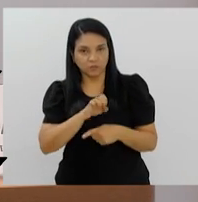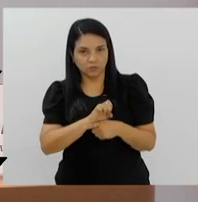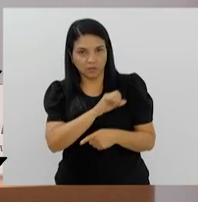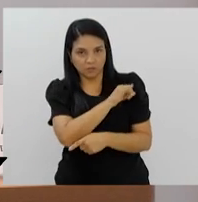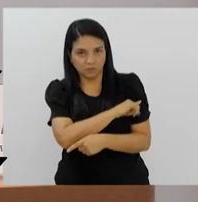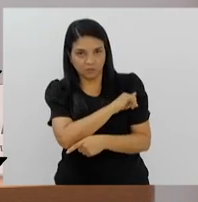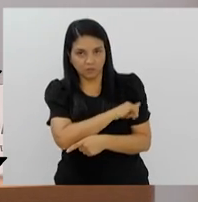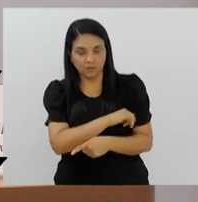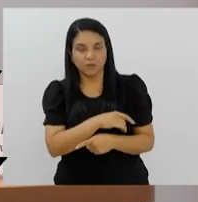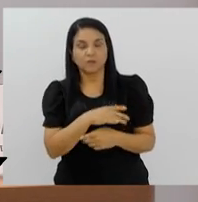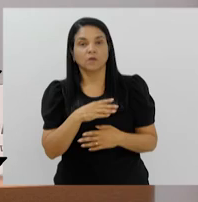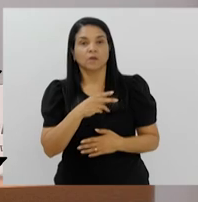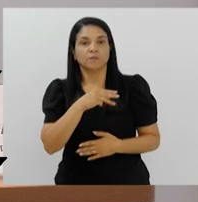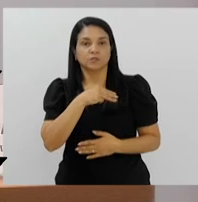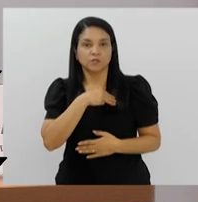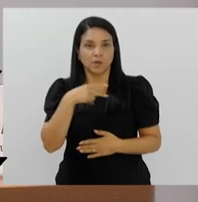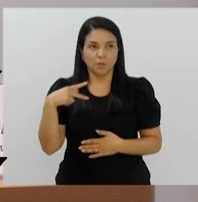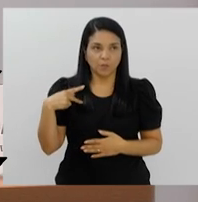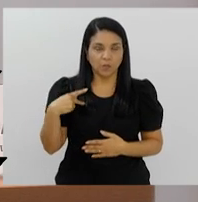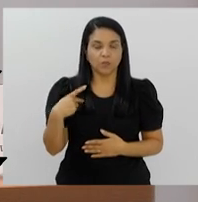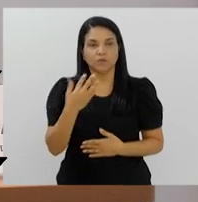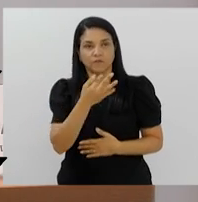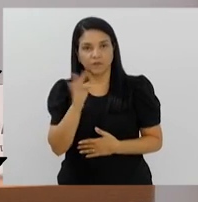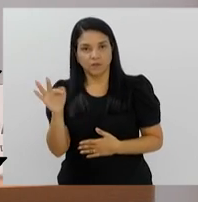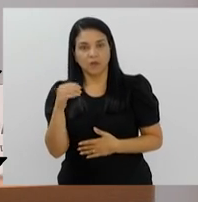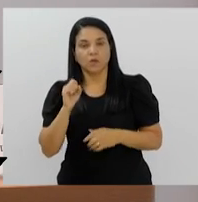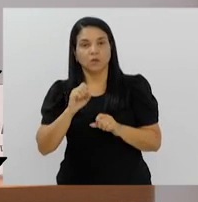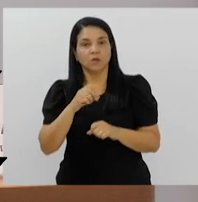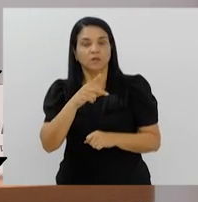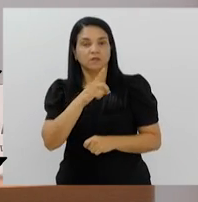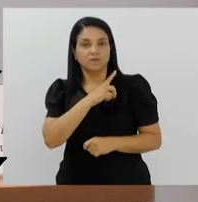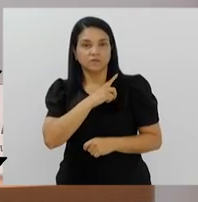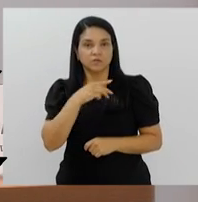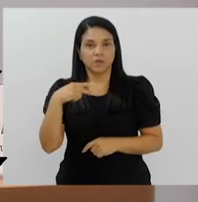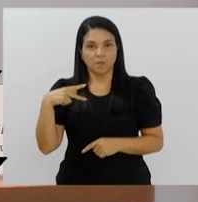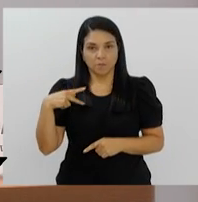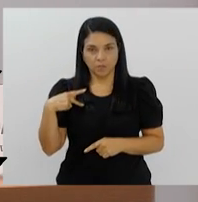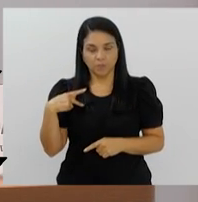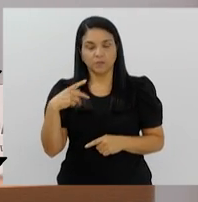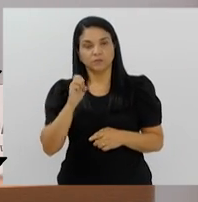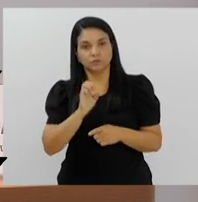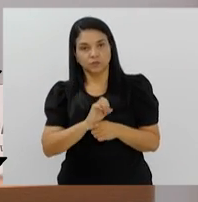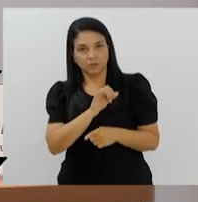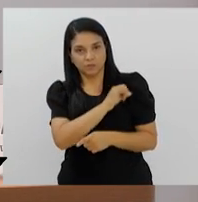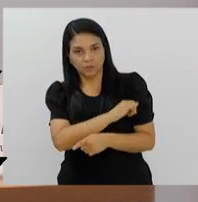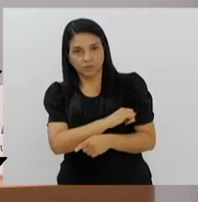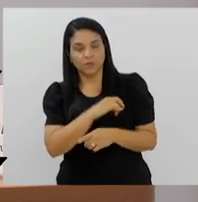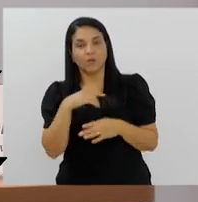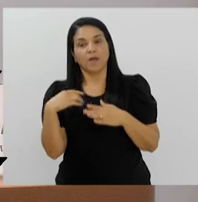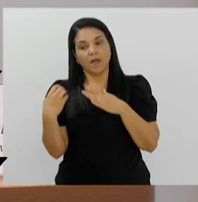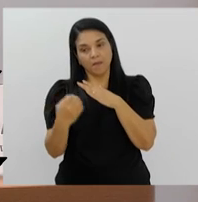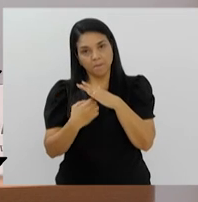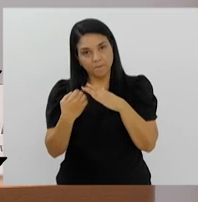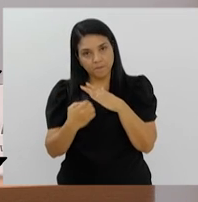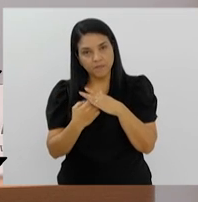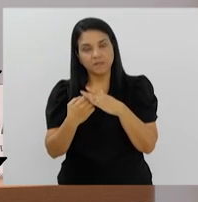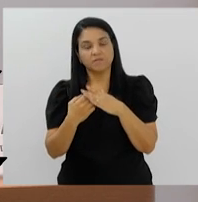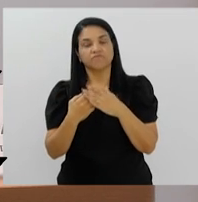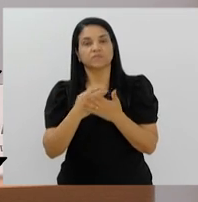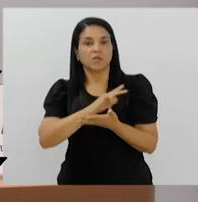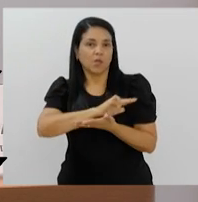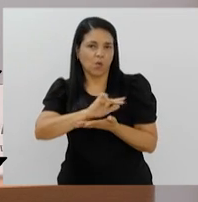Janeiro Ministério Público Federal Defensoria Pública do Estado do Rio de Janeiro a própria agência entre outros